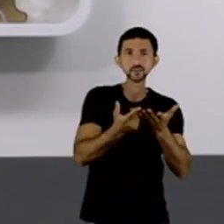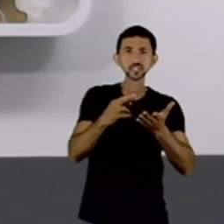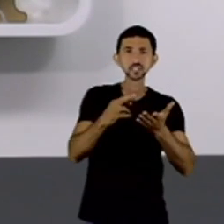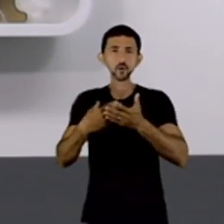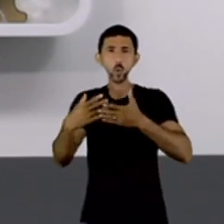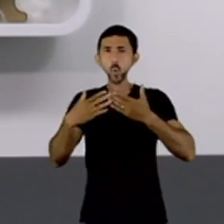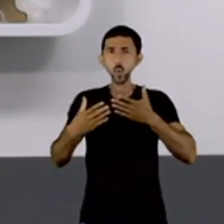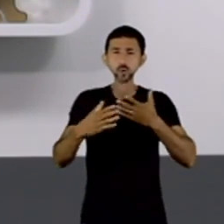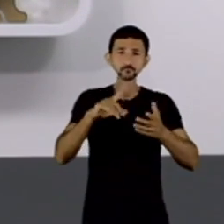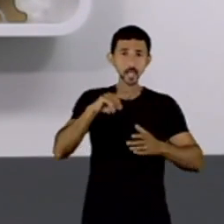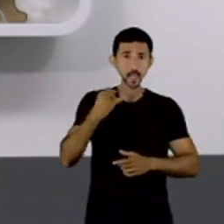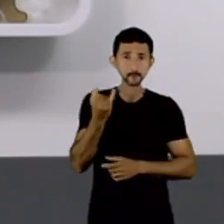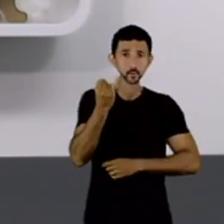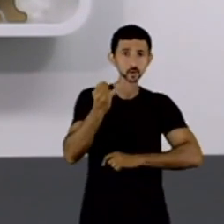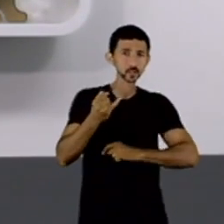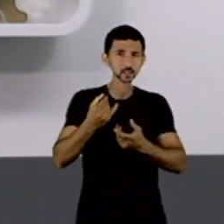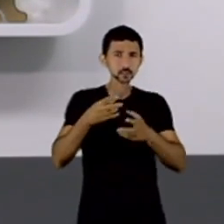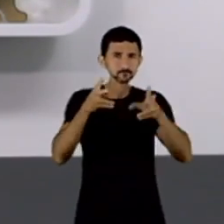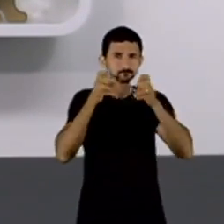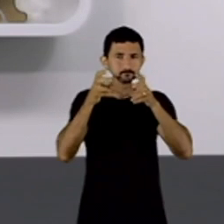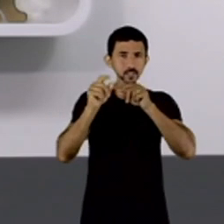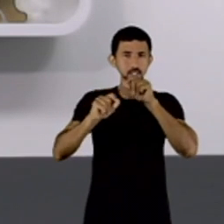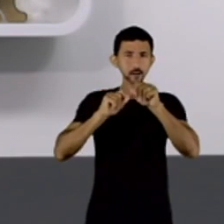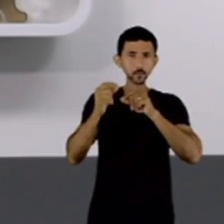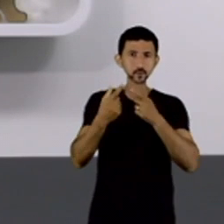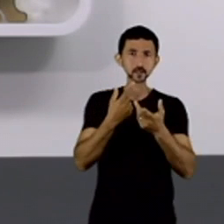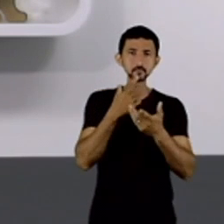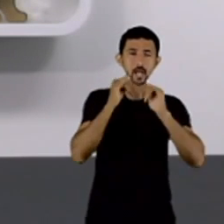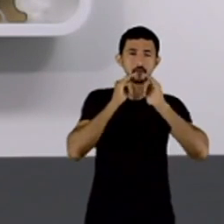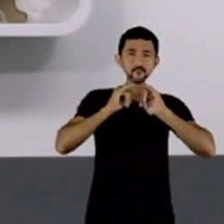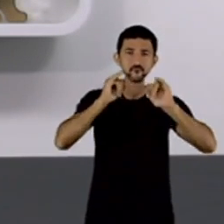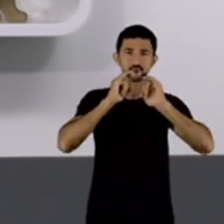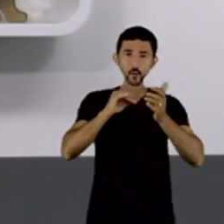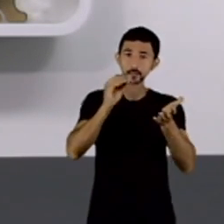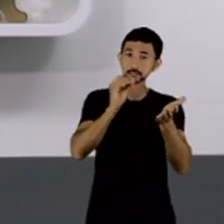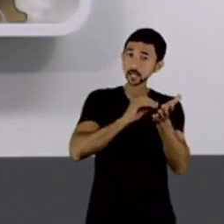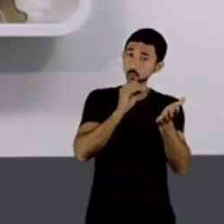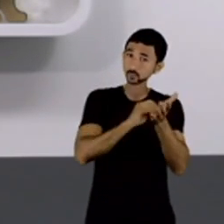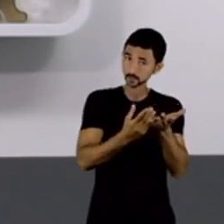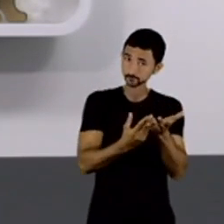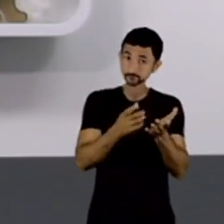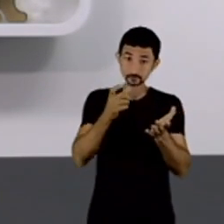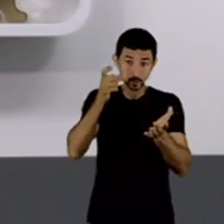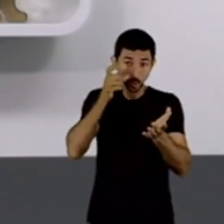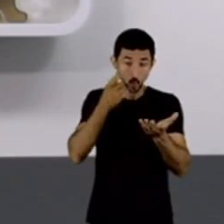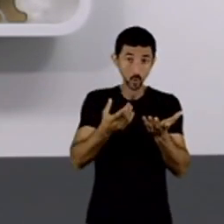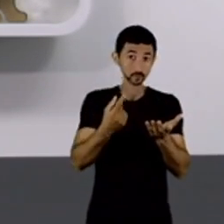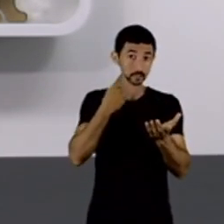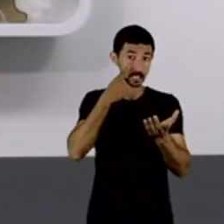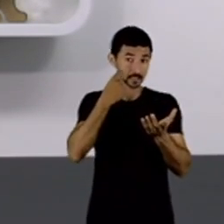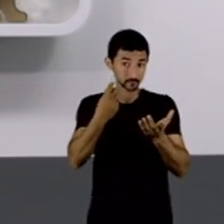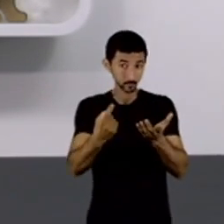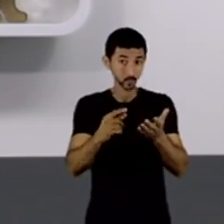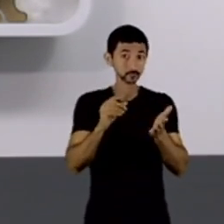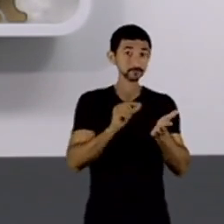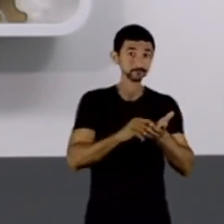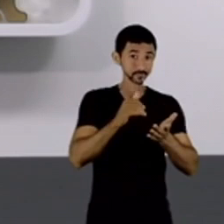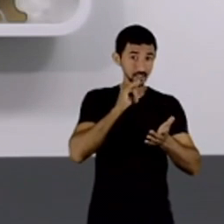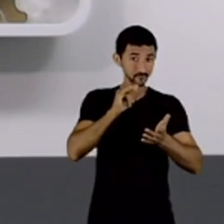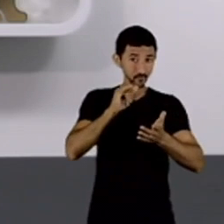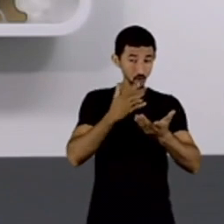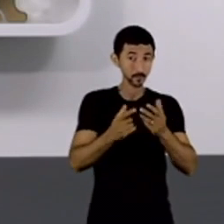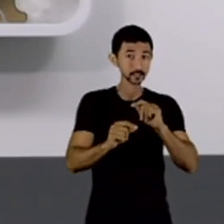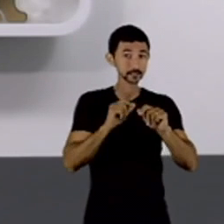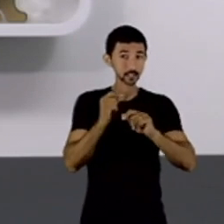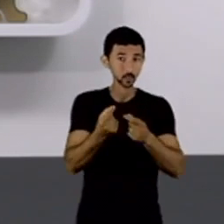muito importante que você atente para as informações tendenciosas, ou seja,